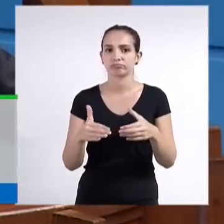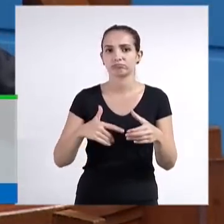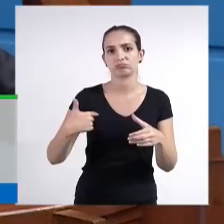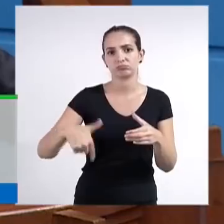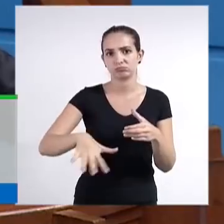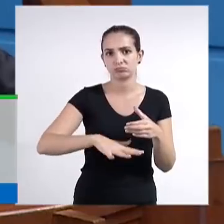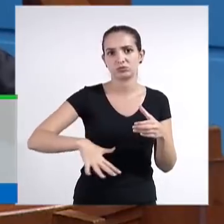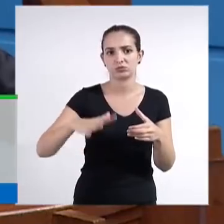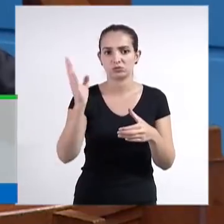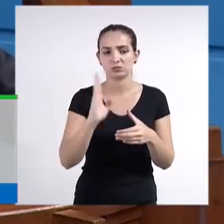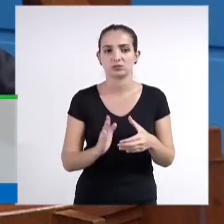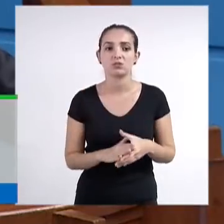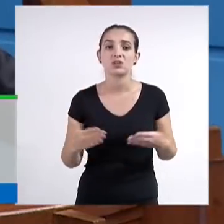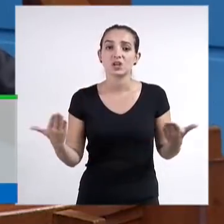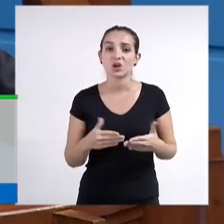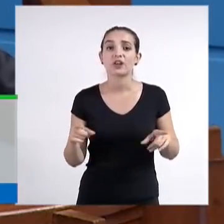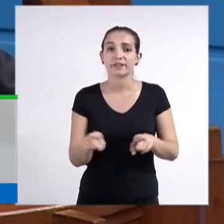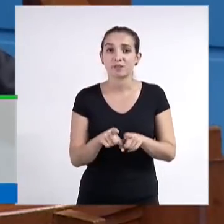Previdência.